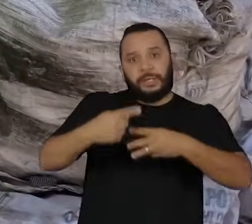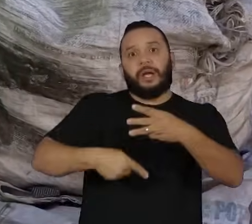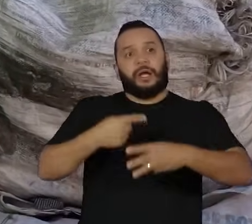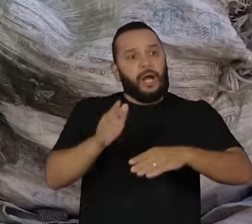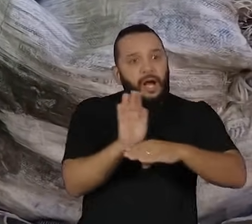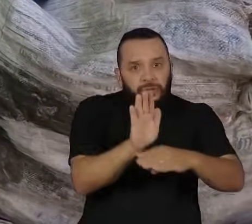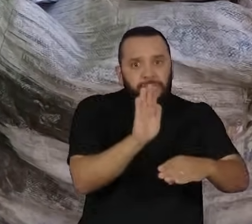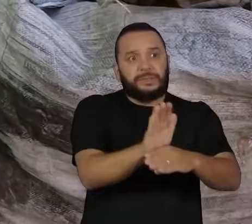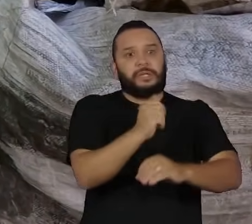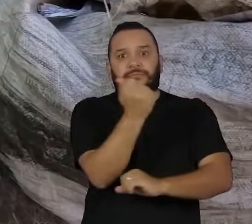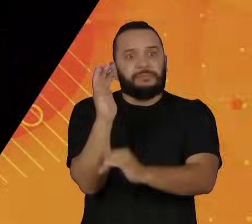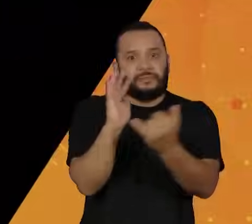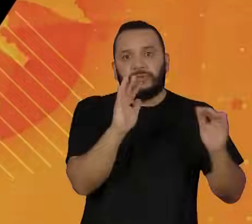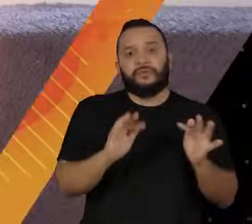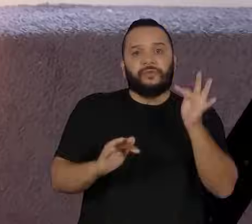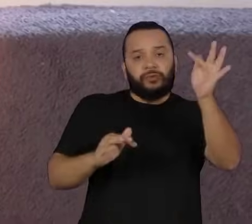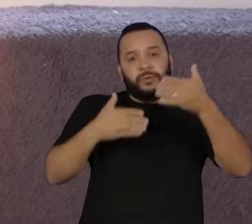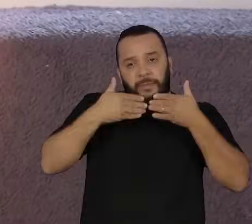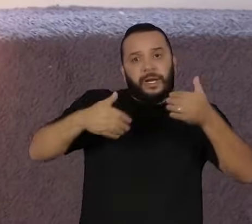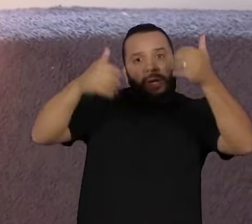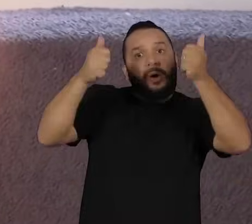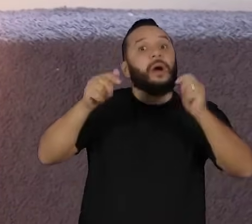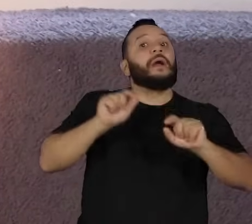nossos filhos e netos.